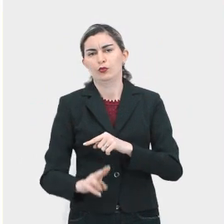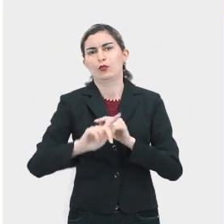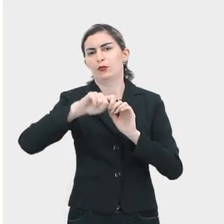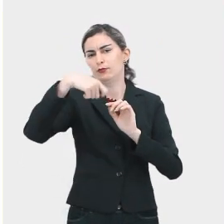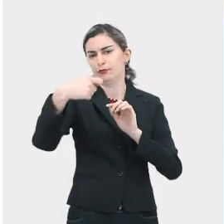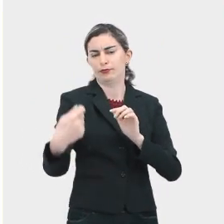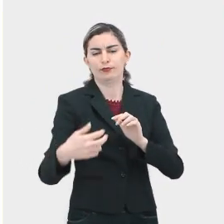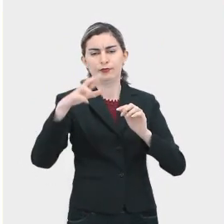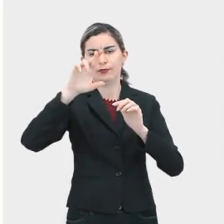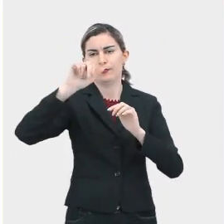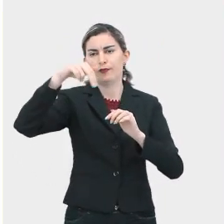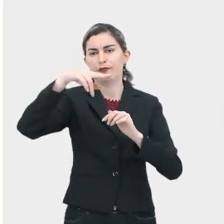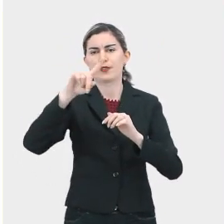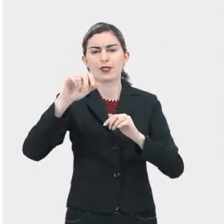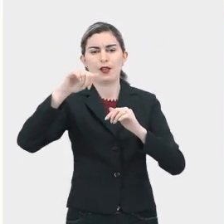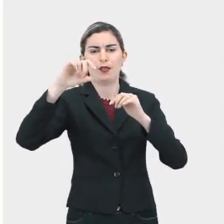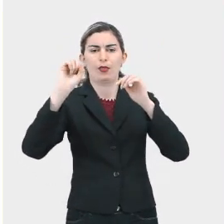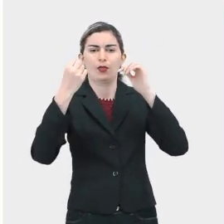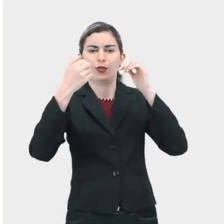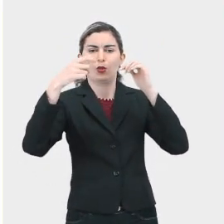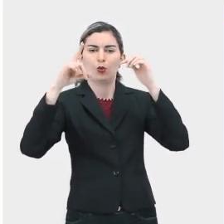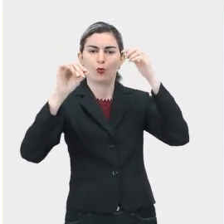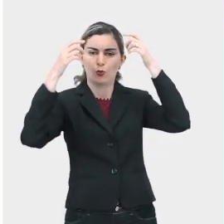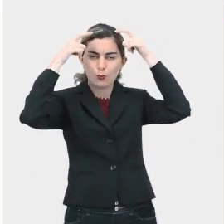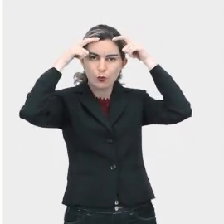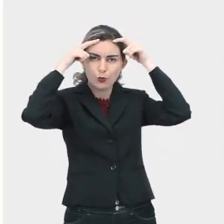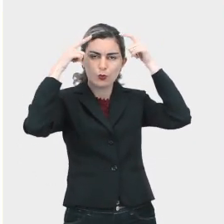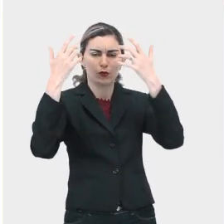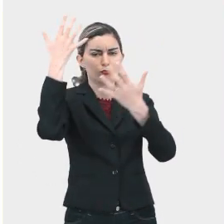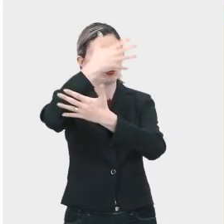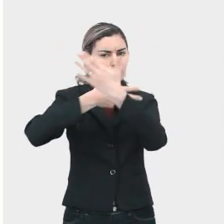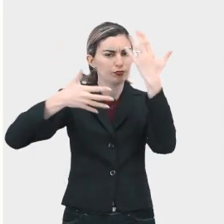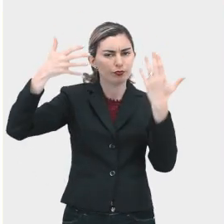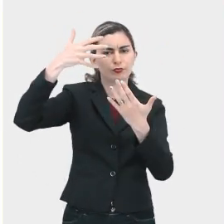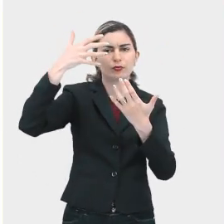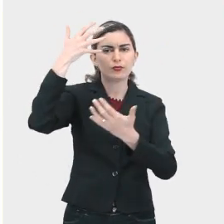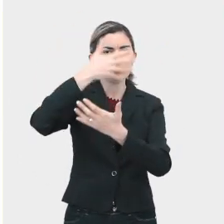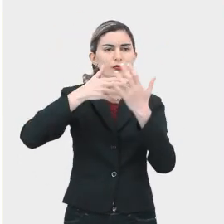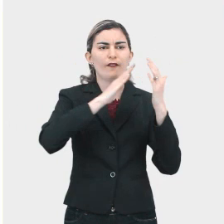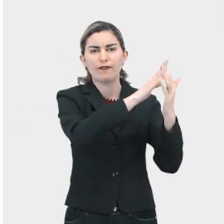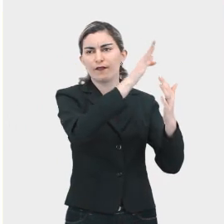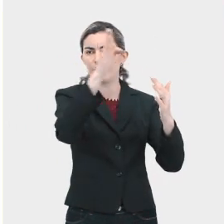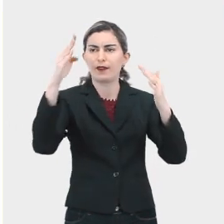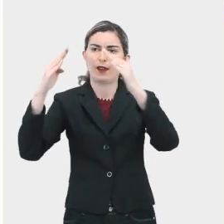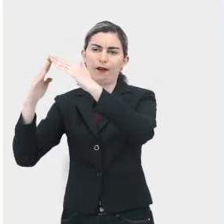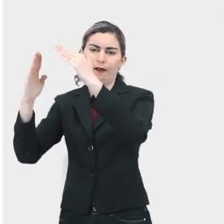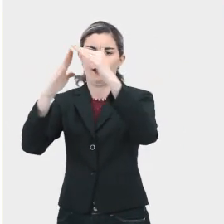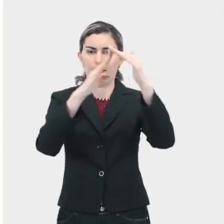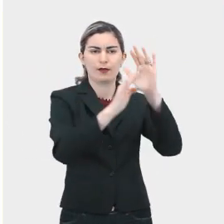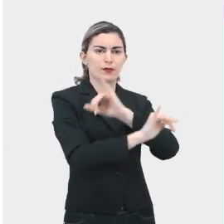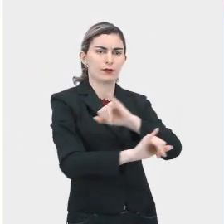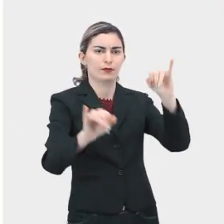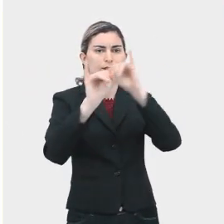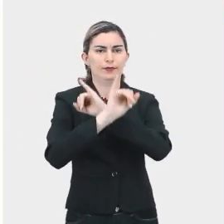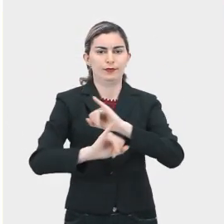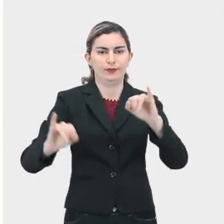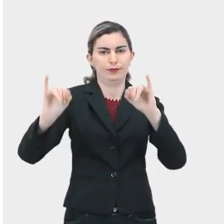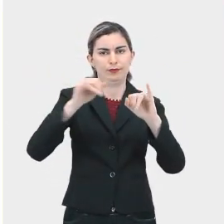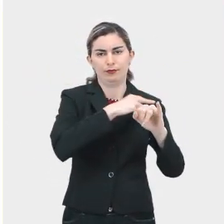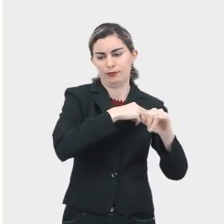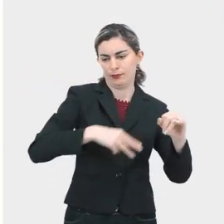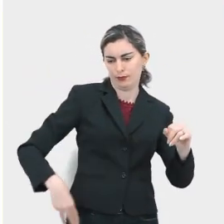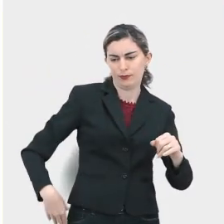A dança envolve cantores e músicos que vão até as casas para anunciar a chegada de um Messias. As pessoas